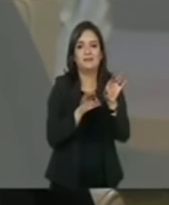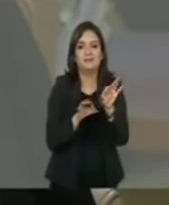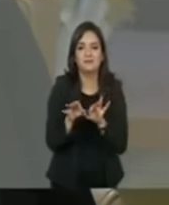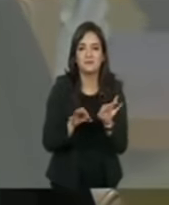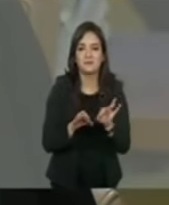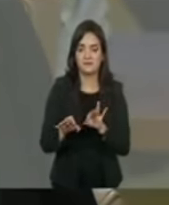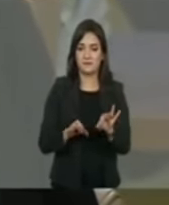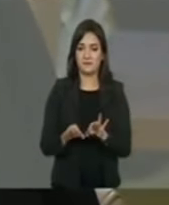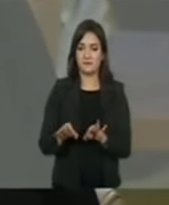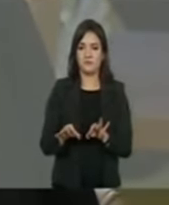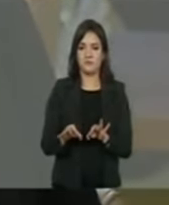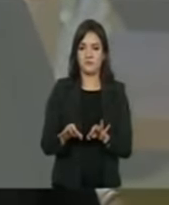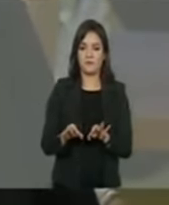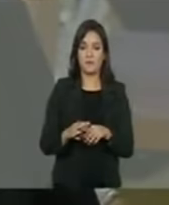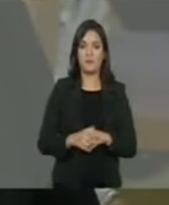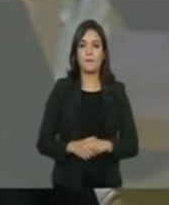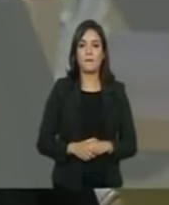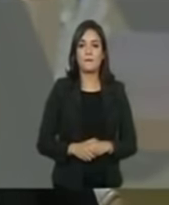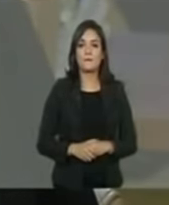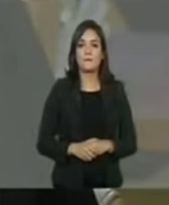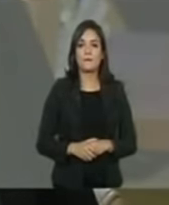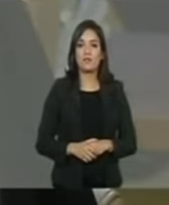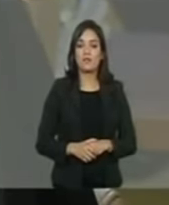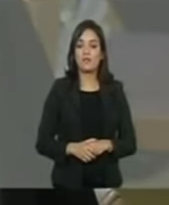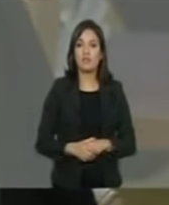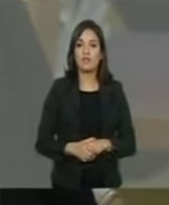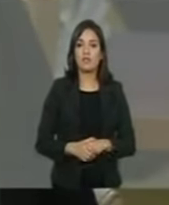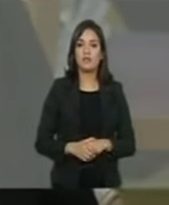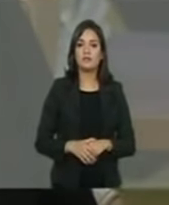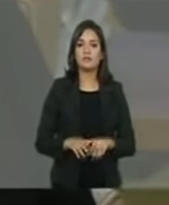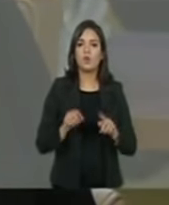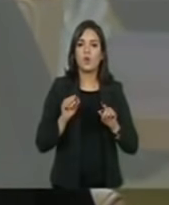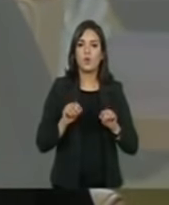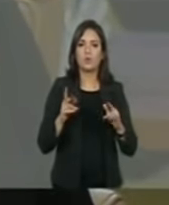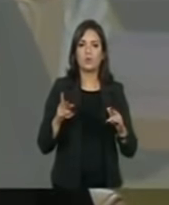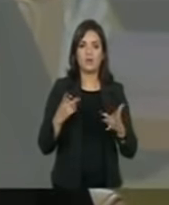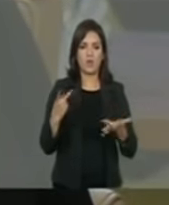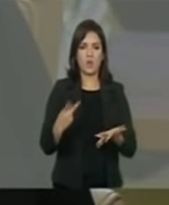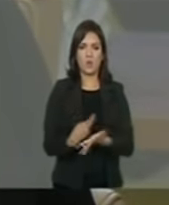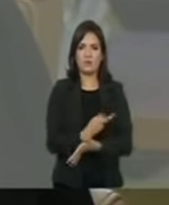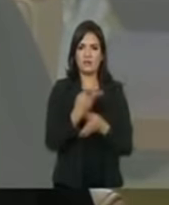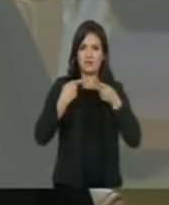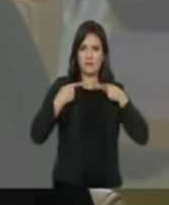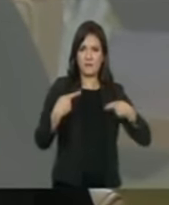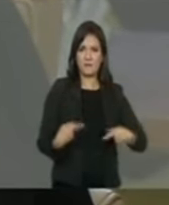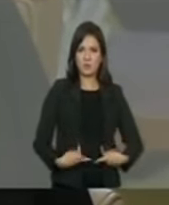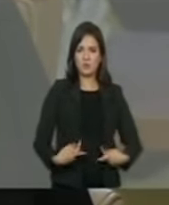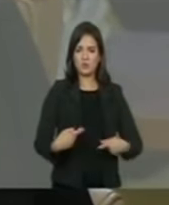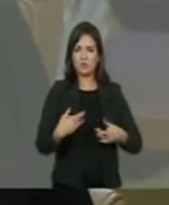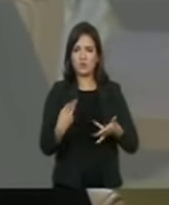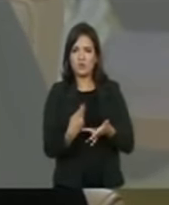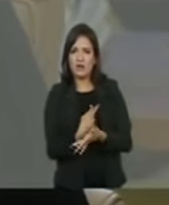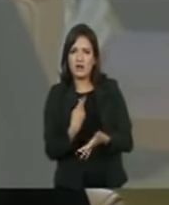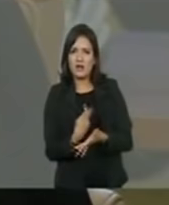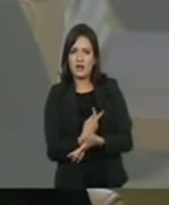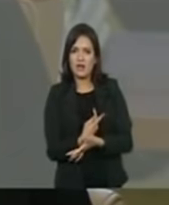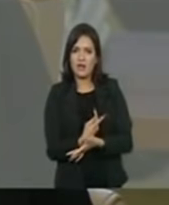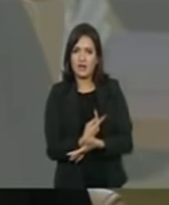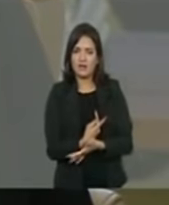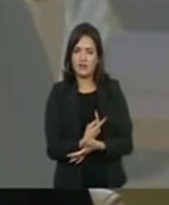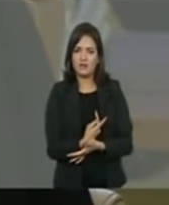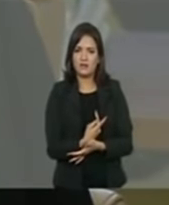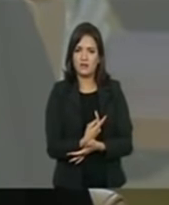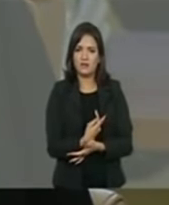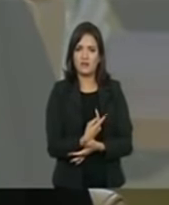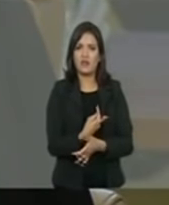institucional o efeito imediato que resulta desse comportamento alegadamente desses comportamentos